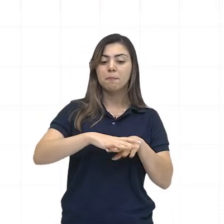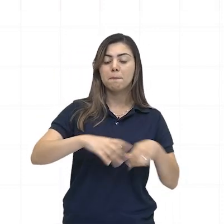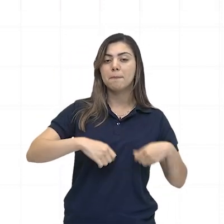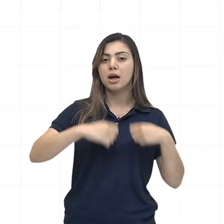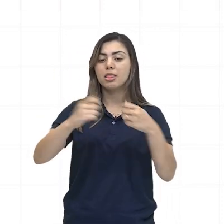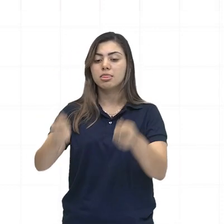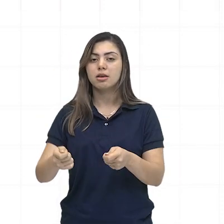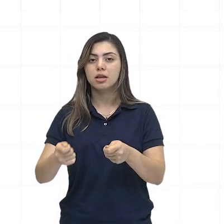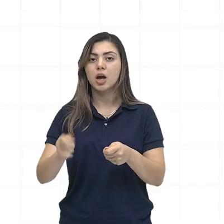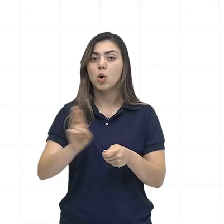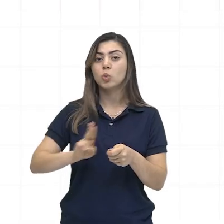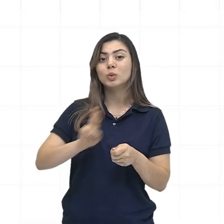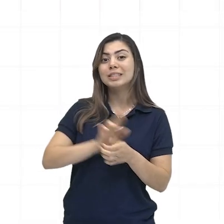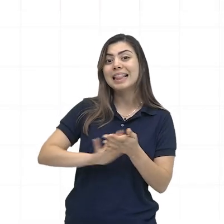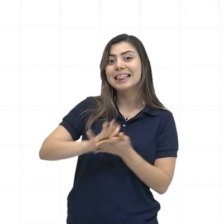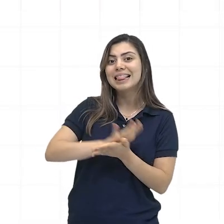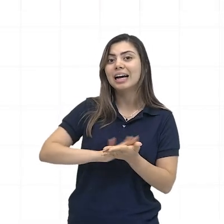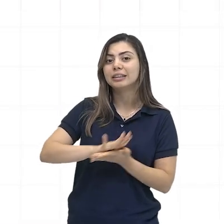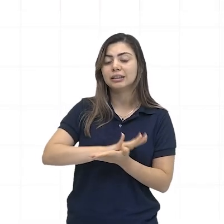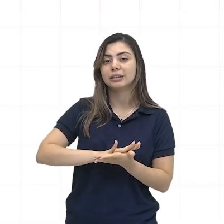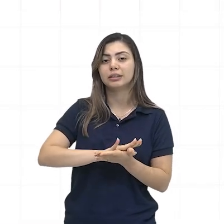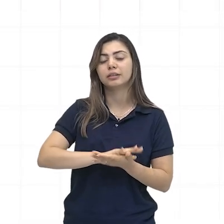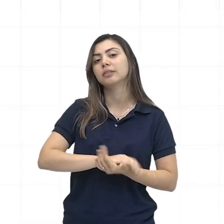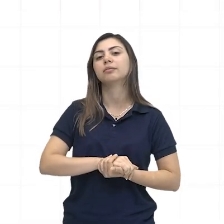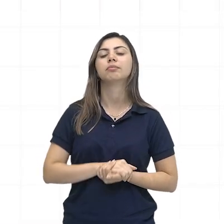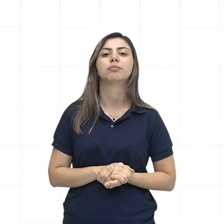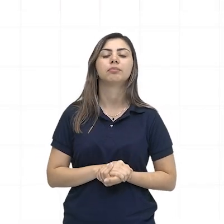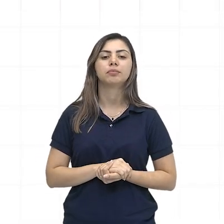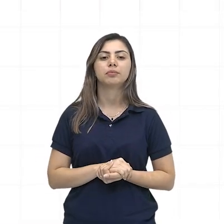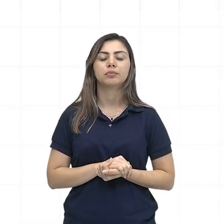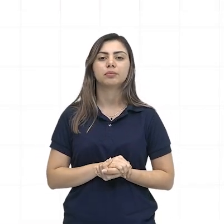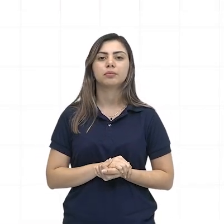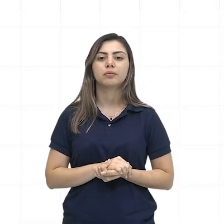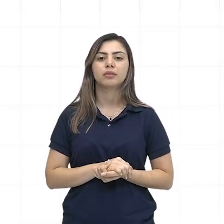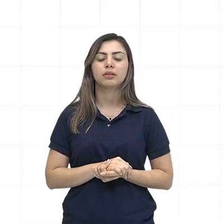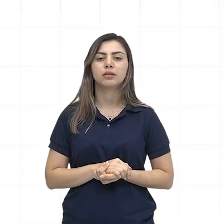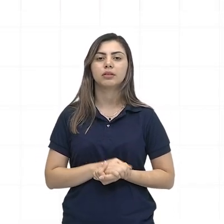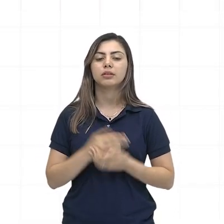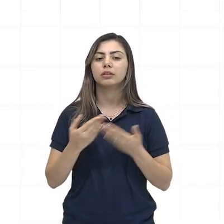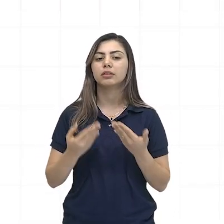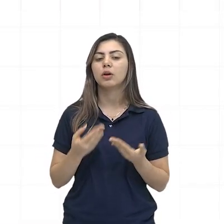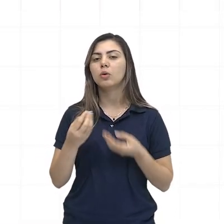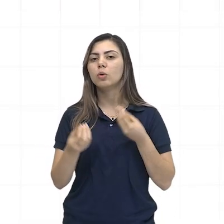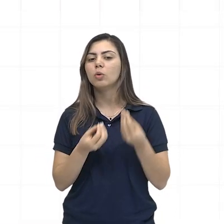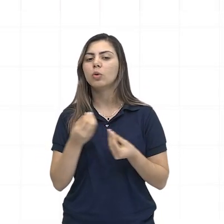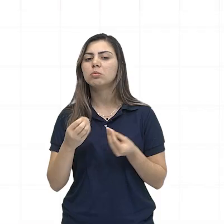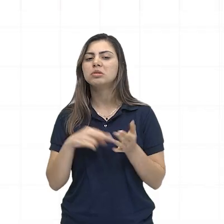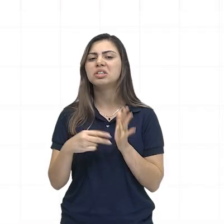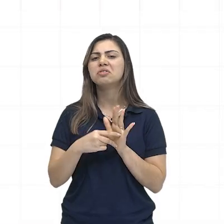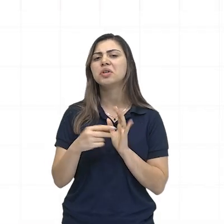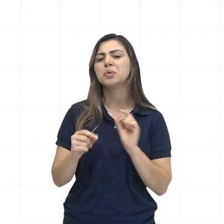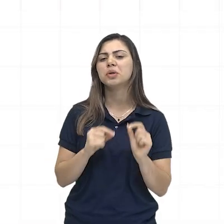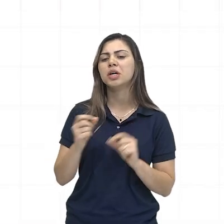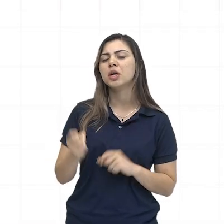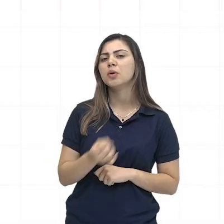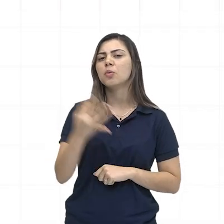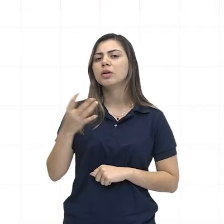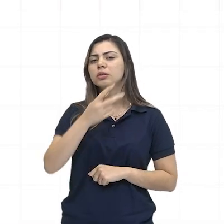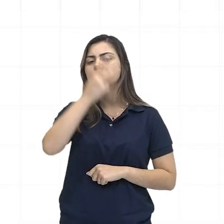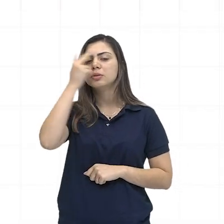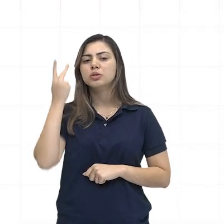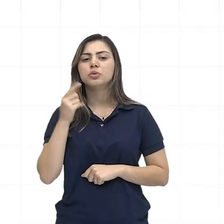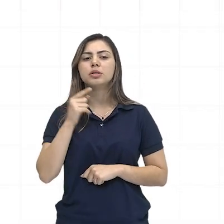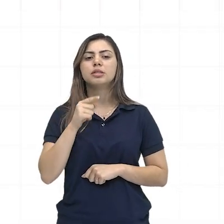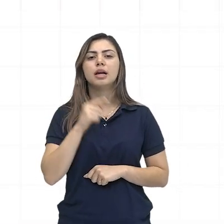malhadeira? Então, olha, o que significa não pescar nem com tarrafa nem com malhadeira, certo?